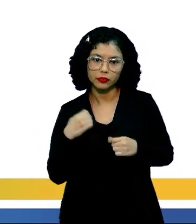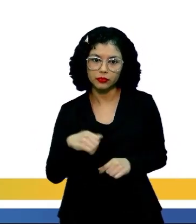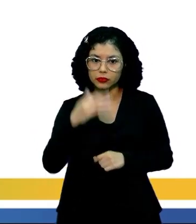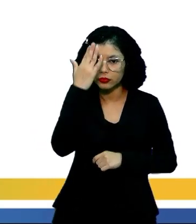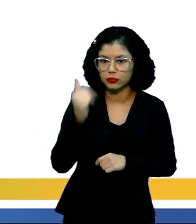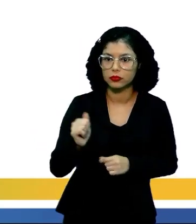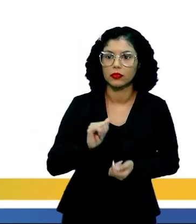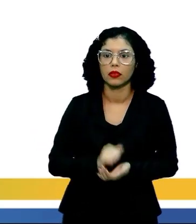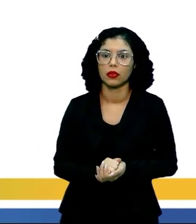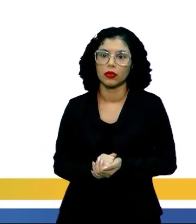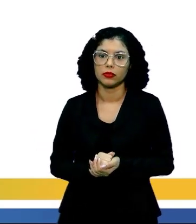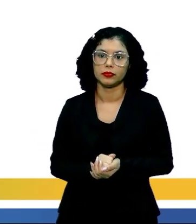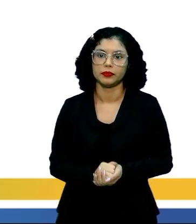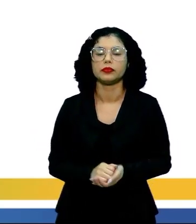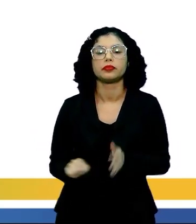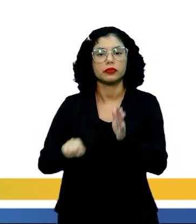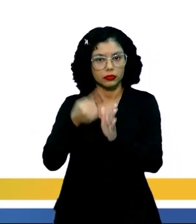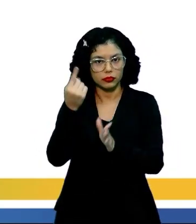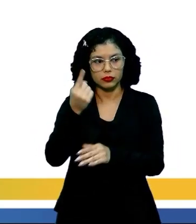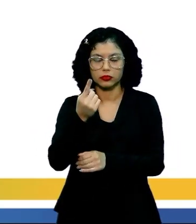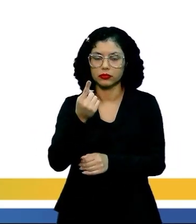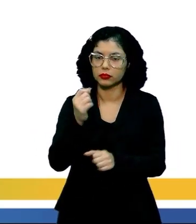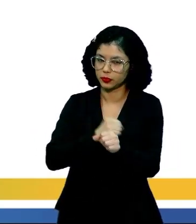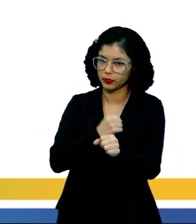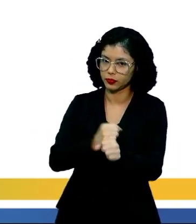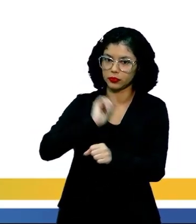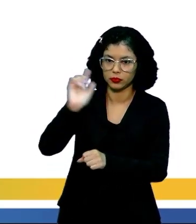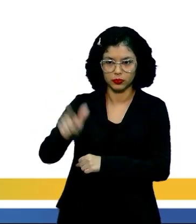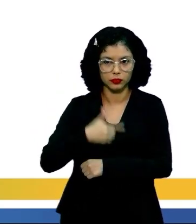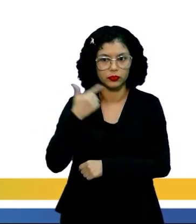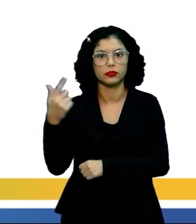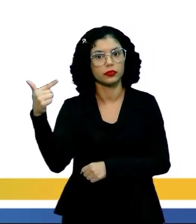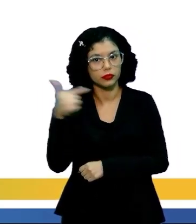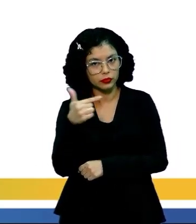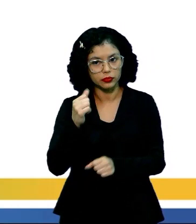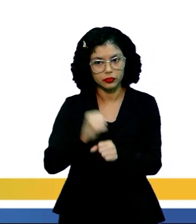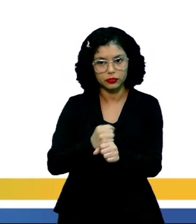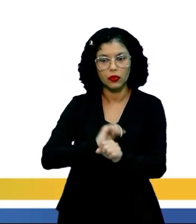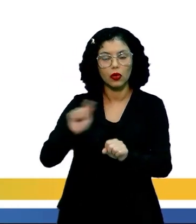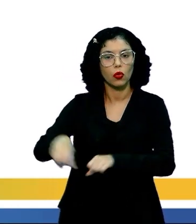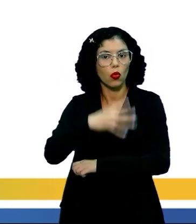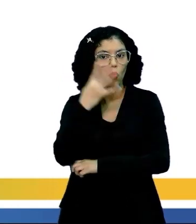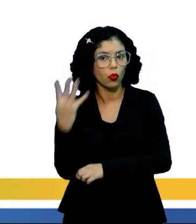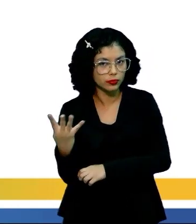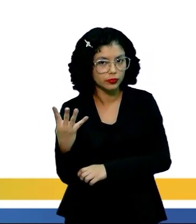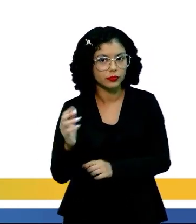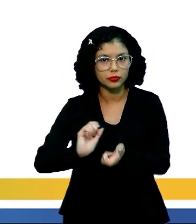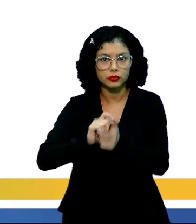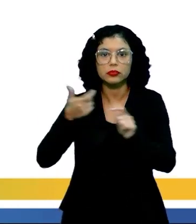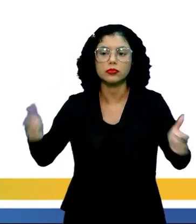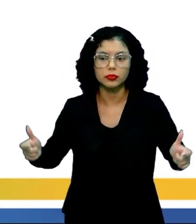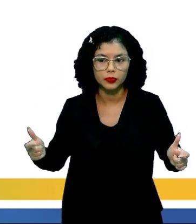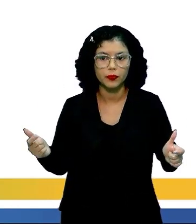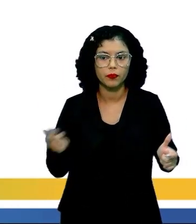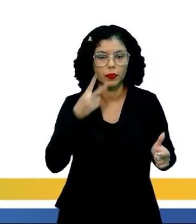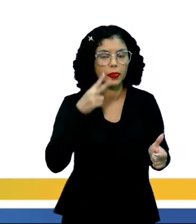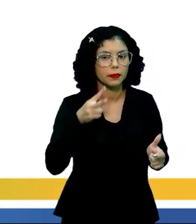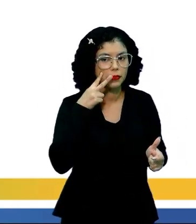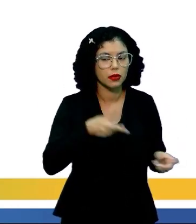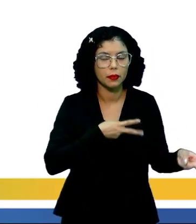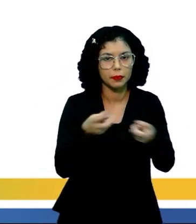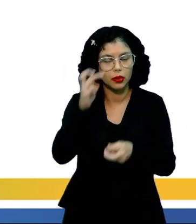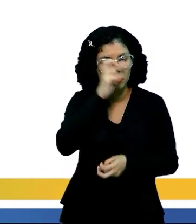a quantidade de brinquedos doados no primeiro ano, depois do segundo ano e saber quanto excedeu. Analisa bem isso